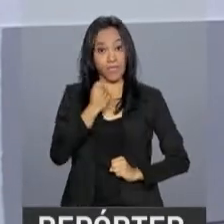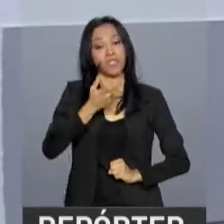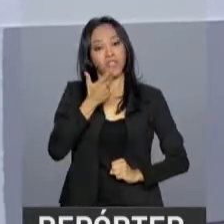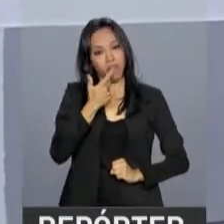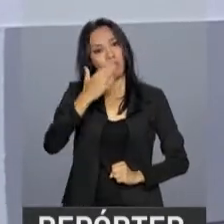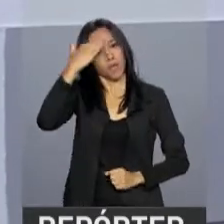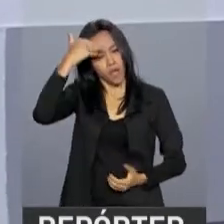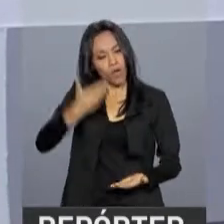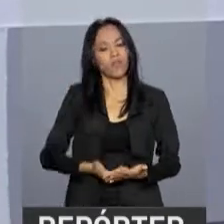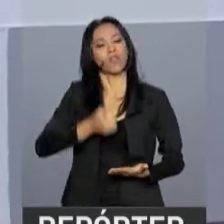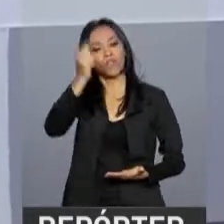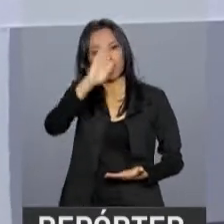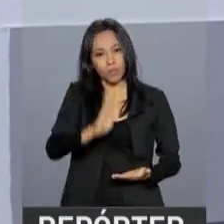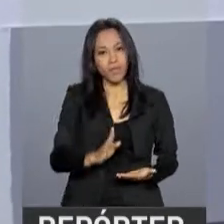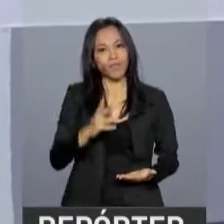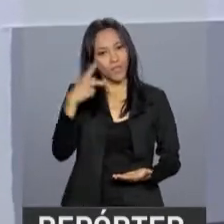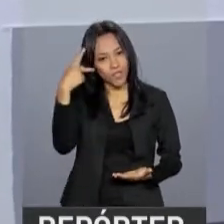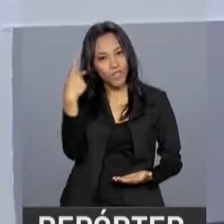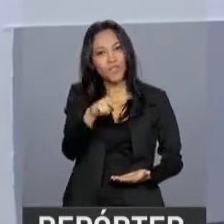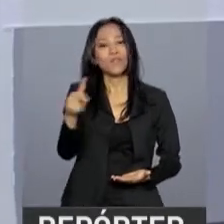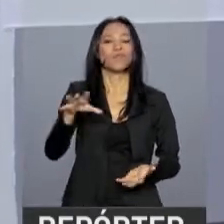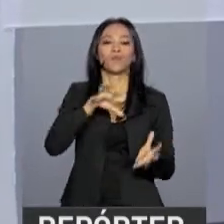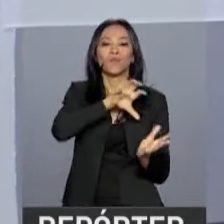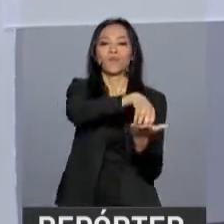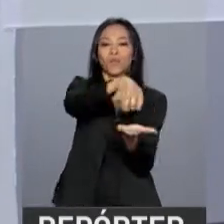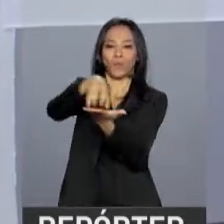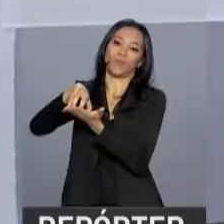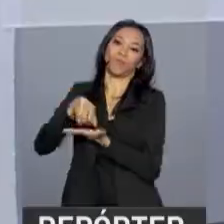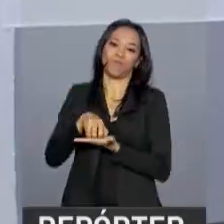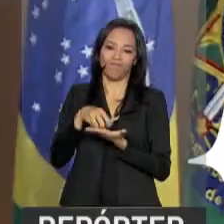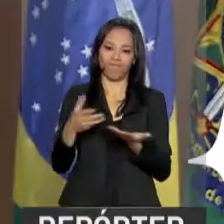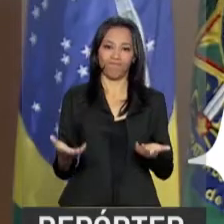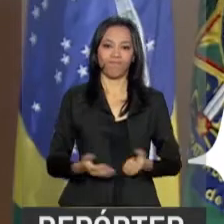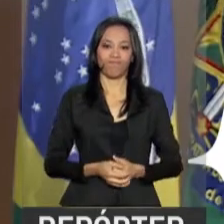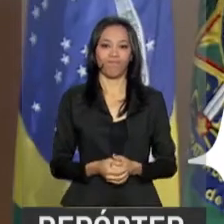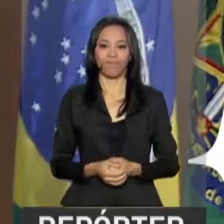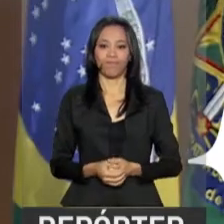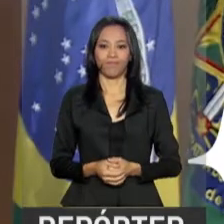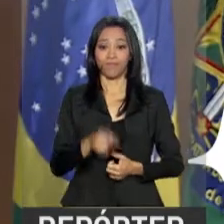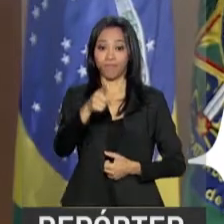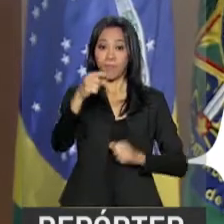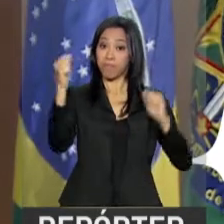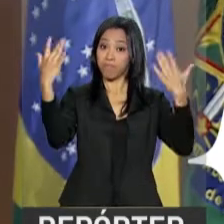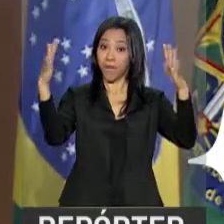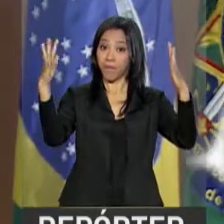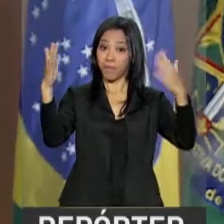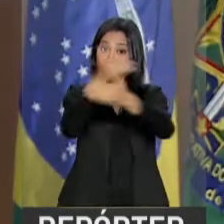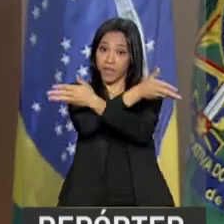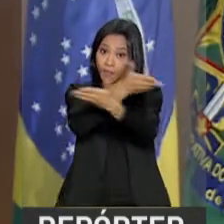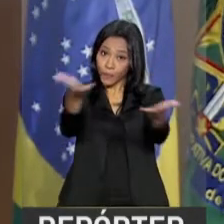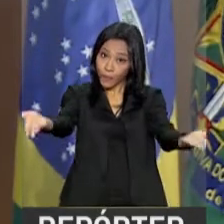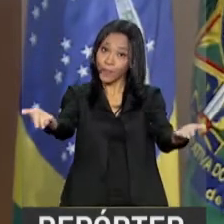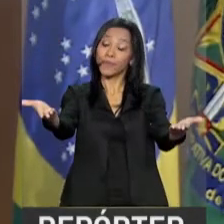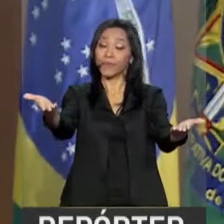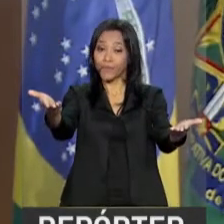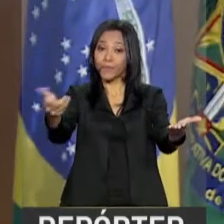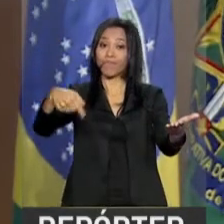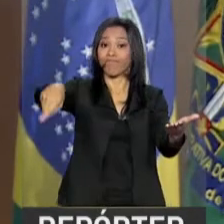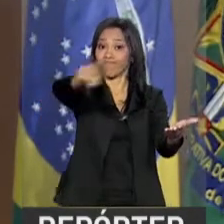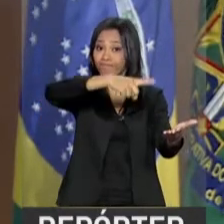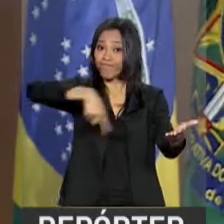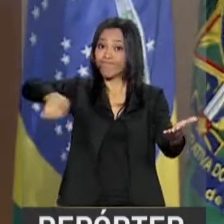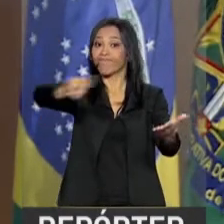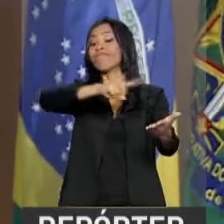no brasil em suas instituições parabéns a todos os integrantes dessa